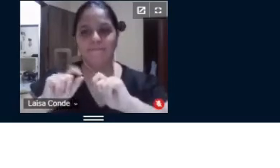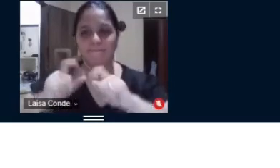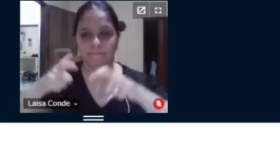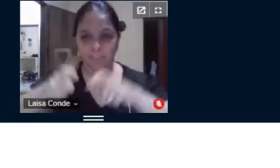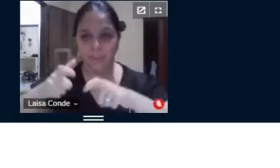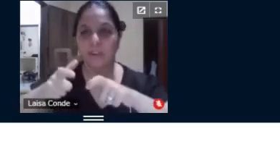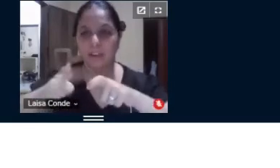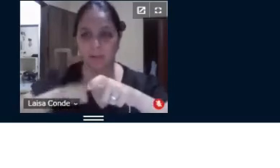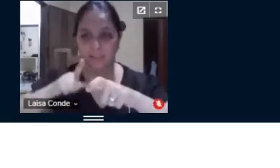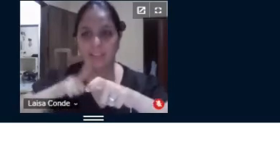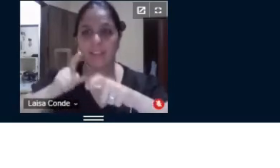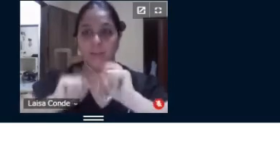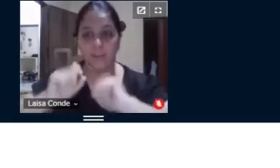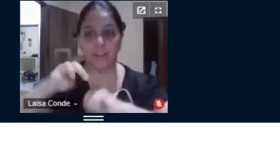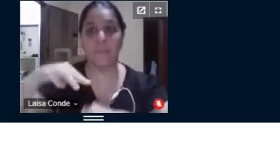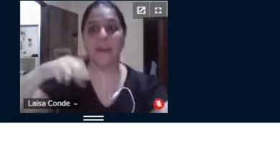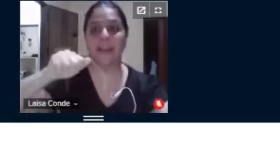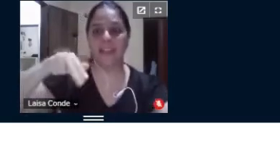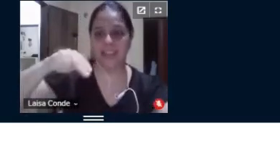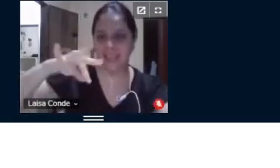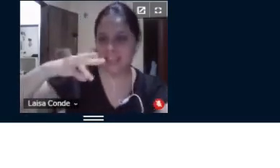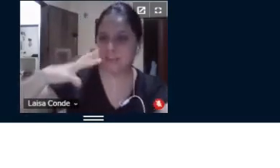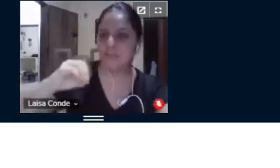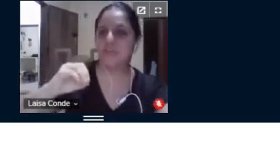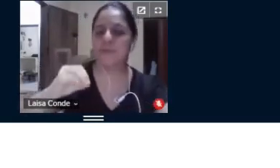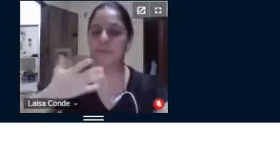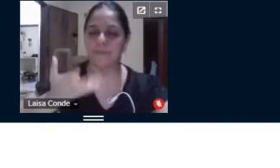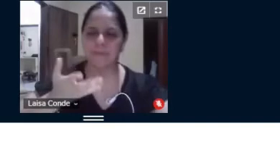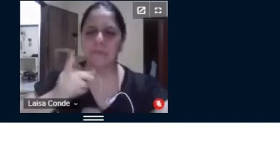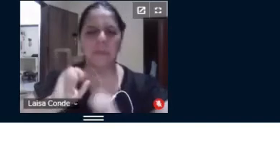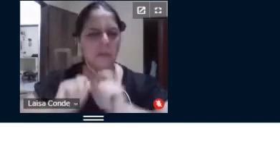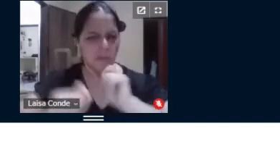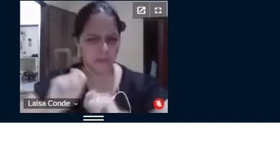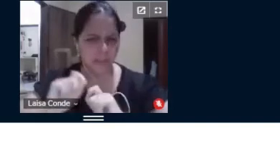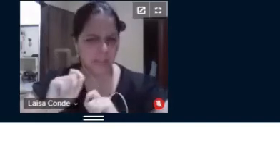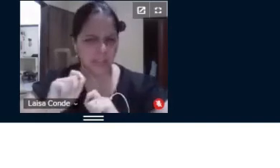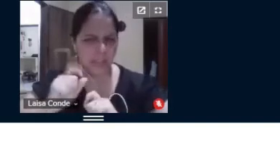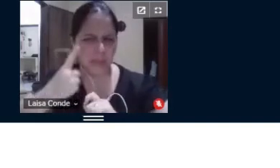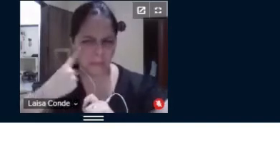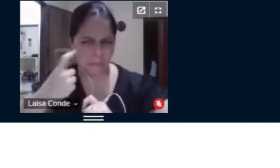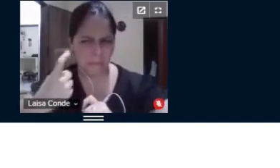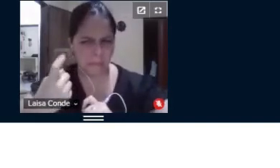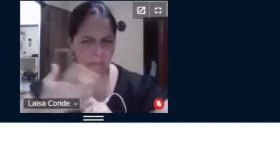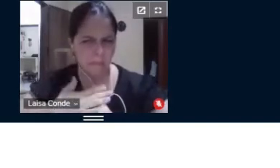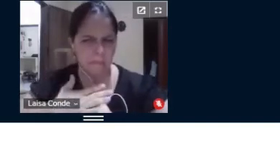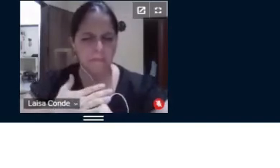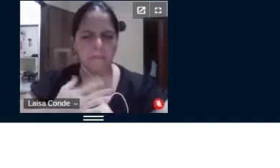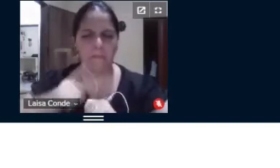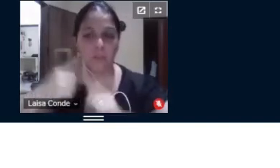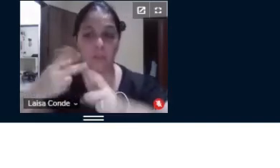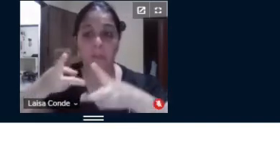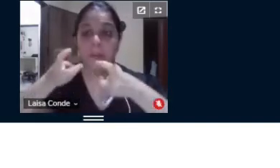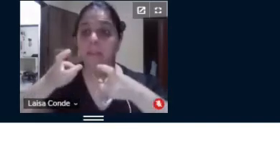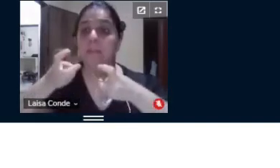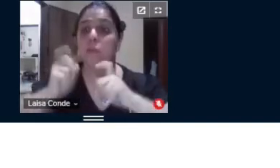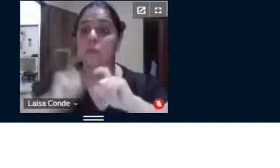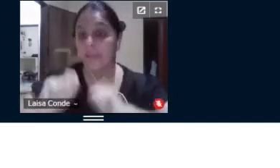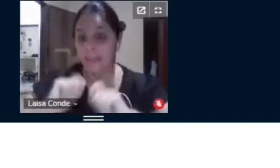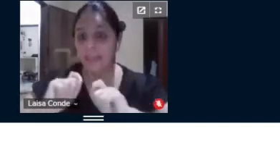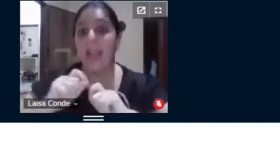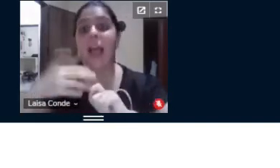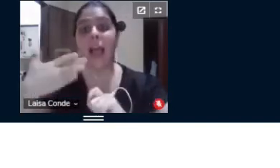aqui. Tá? E aqui que é interessante, tá? A gente já percebeu que quando a gente